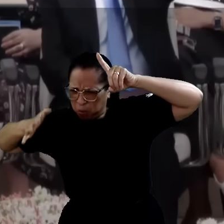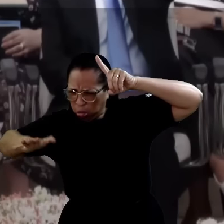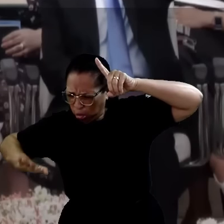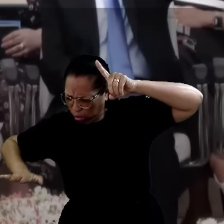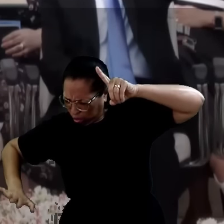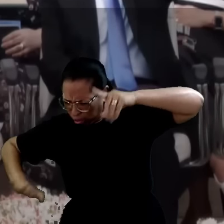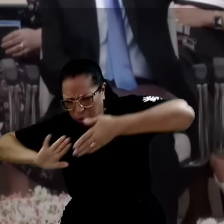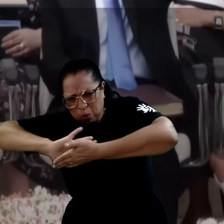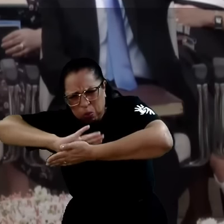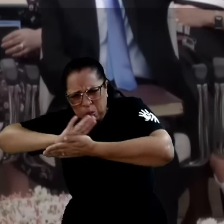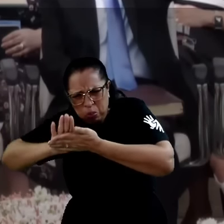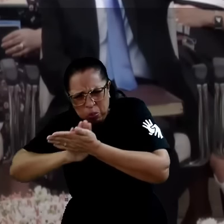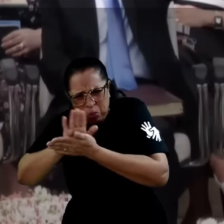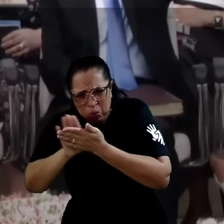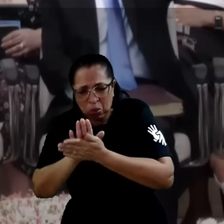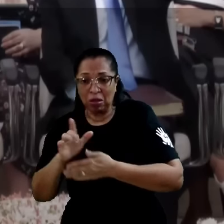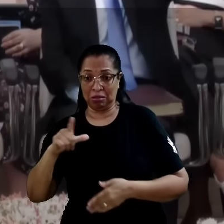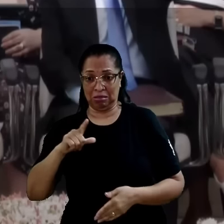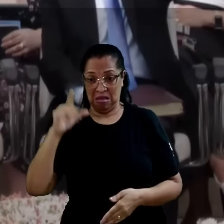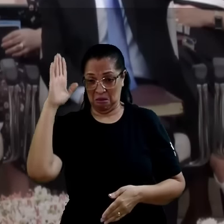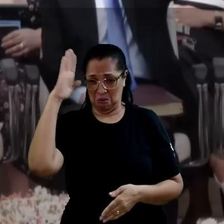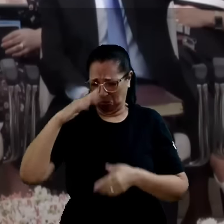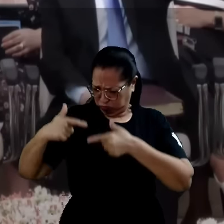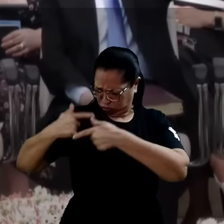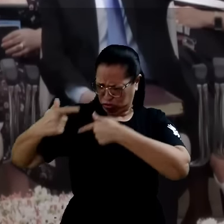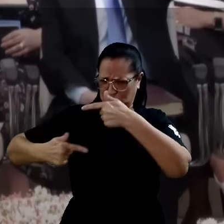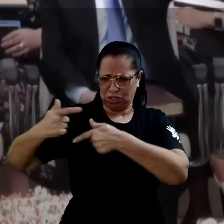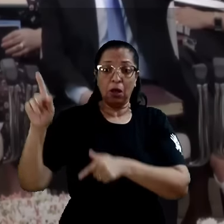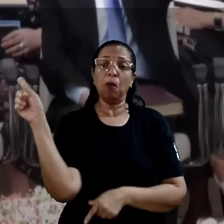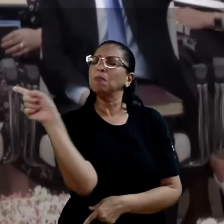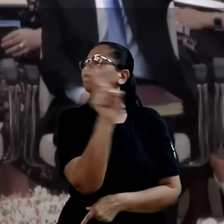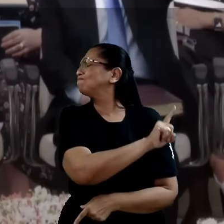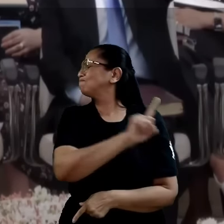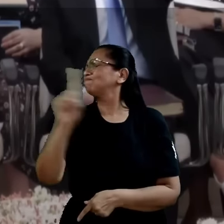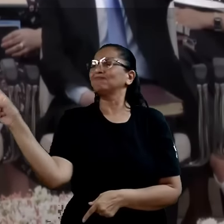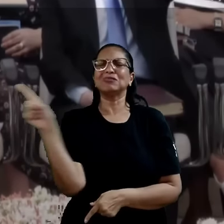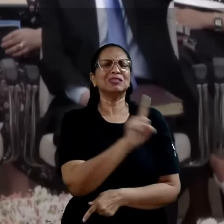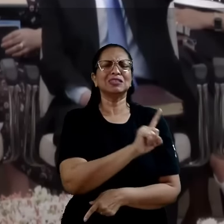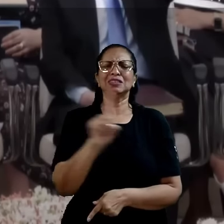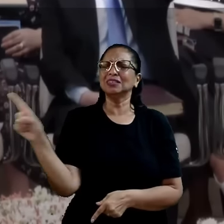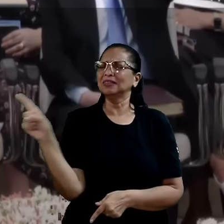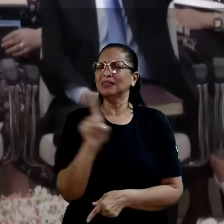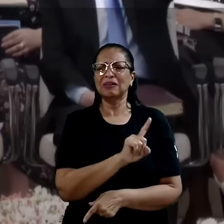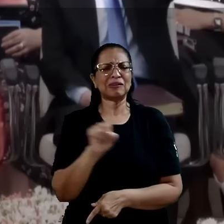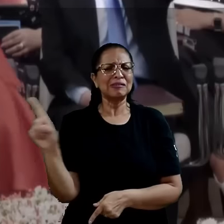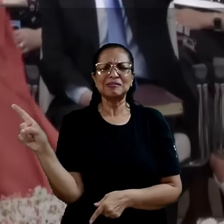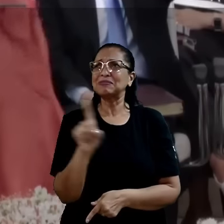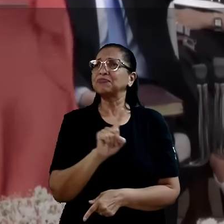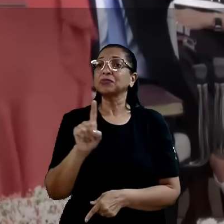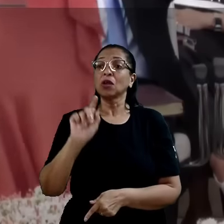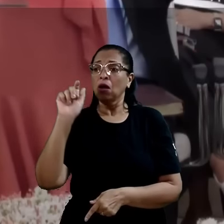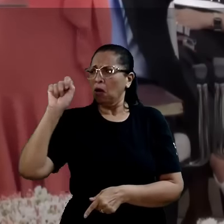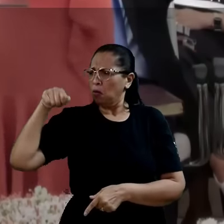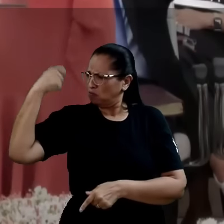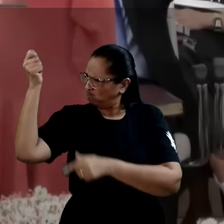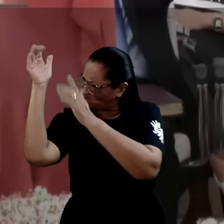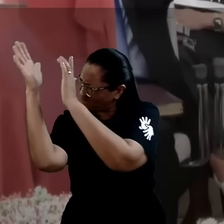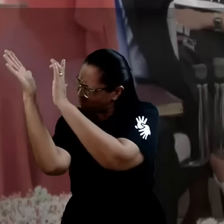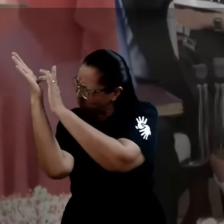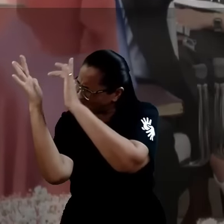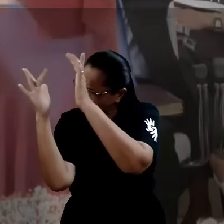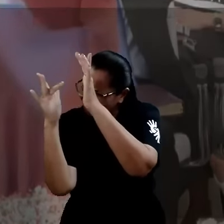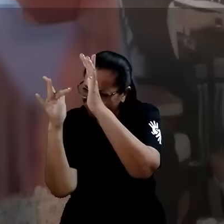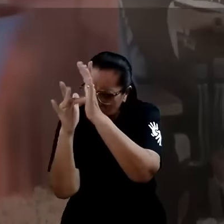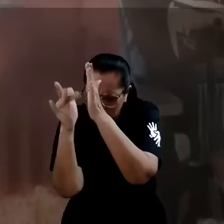hereditária mas assim assim por causa do nome precioso de Jesus em nome de Jesus que eu